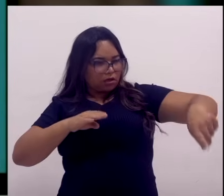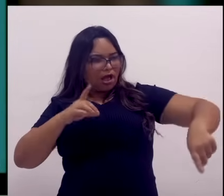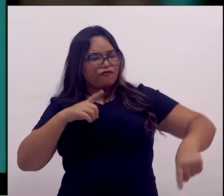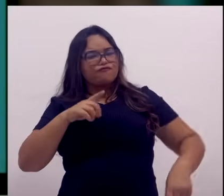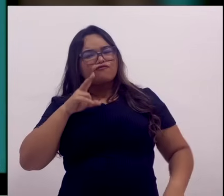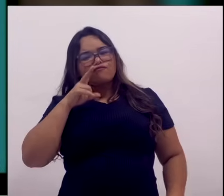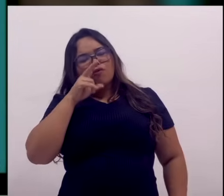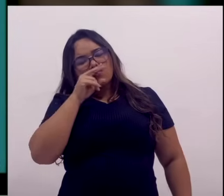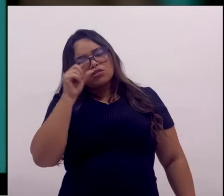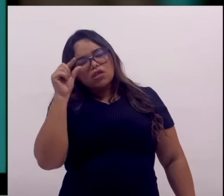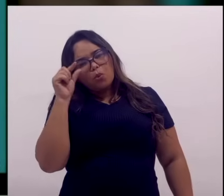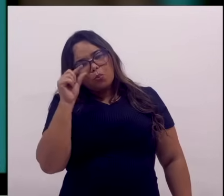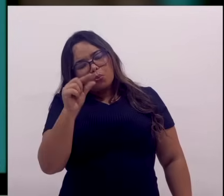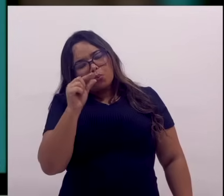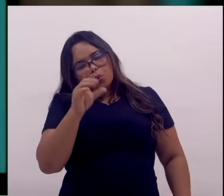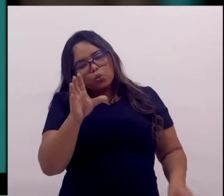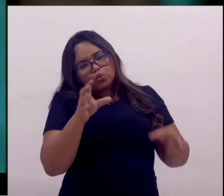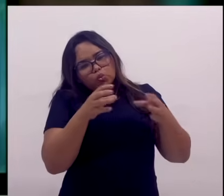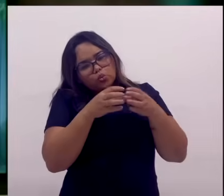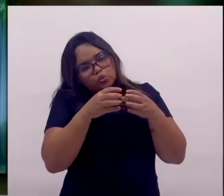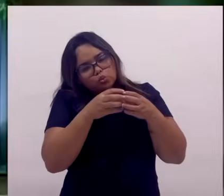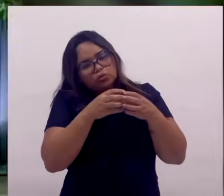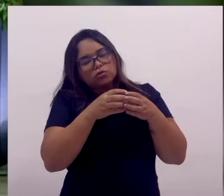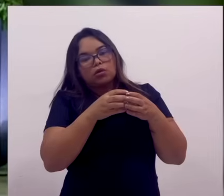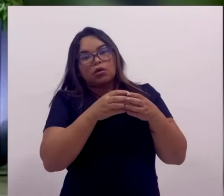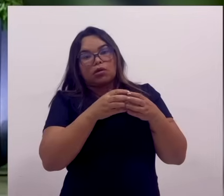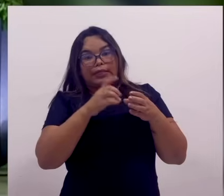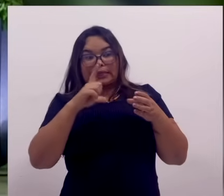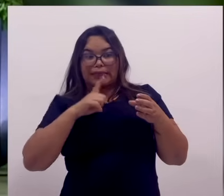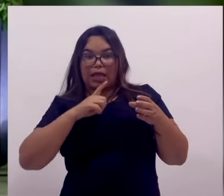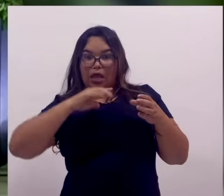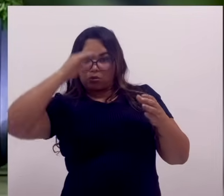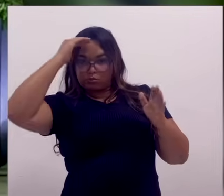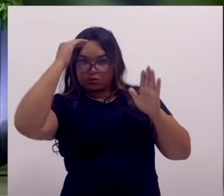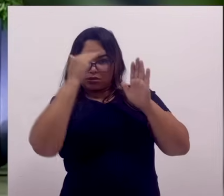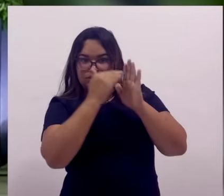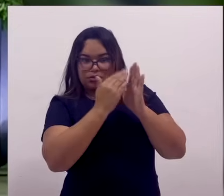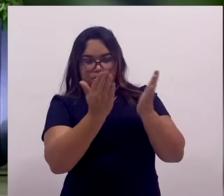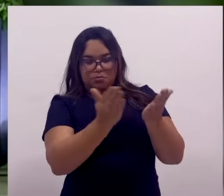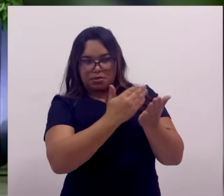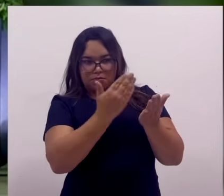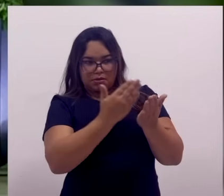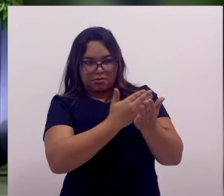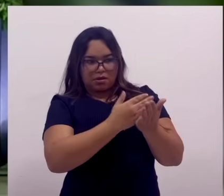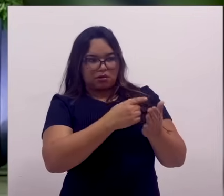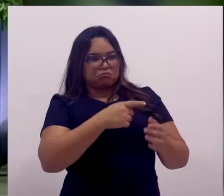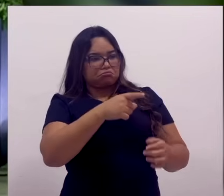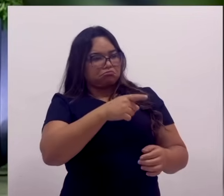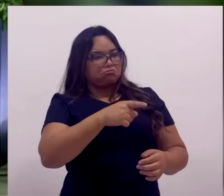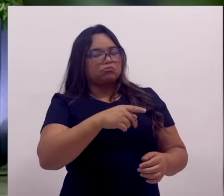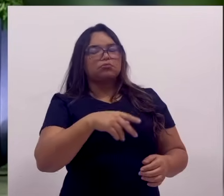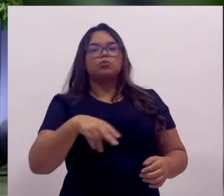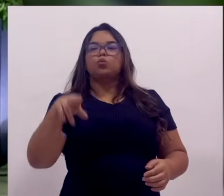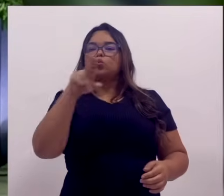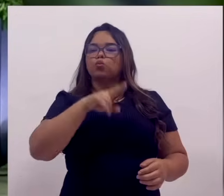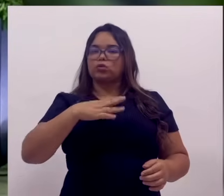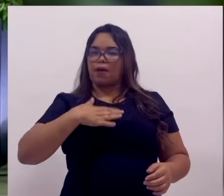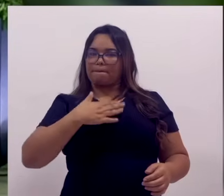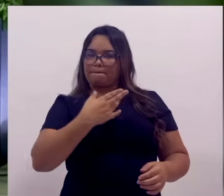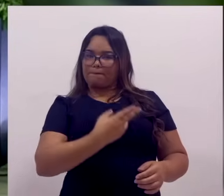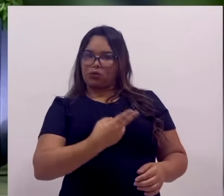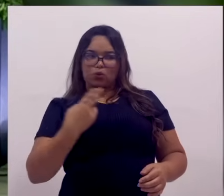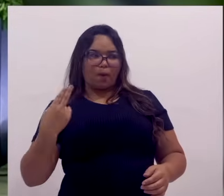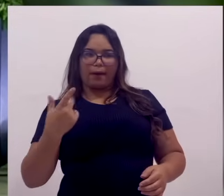pequena força, um pequeno grupo, e tens guardado a minha palavra e não negaste o meu nome. Não